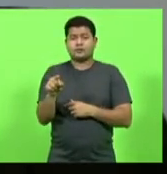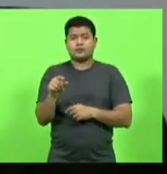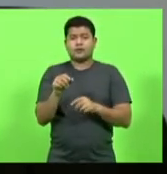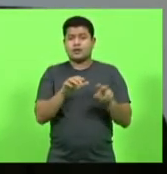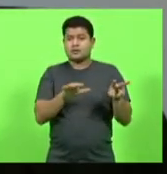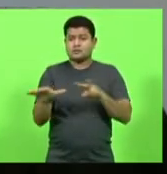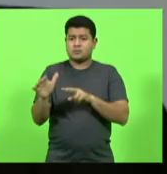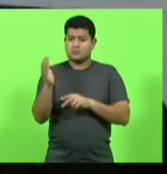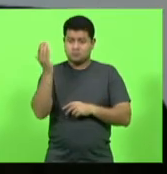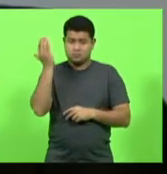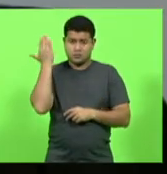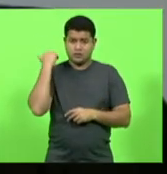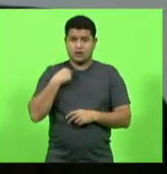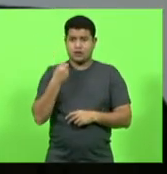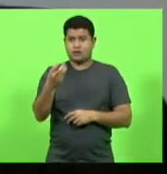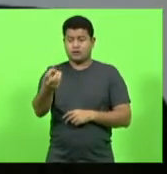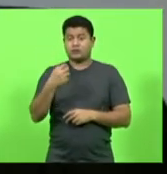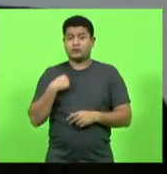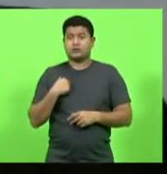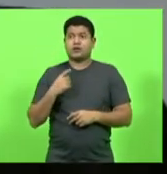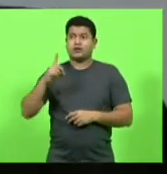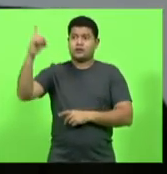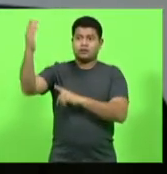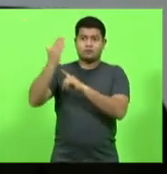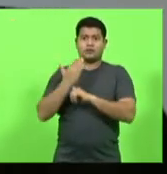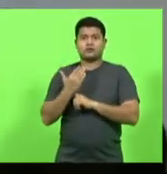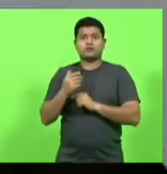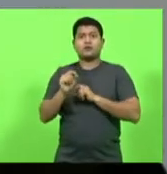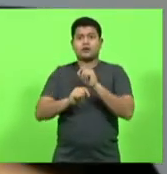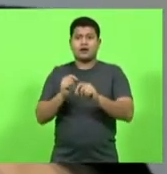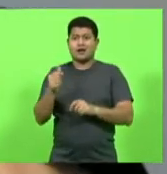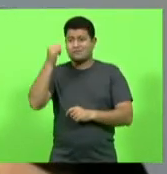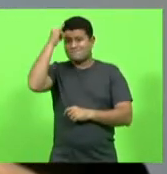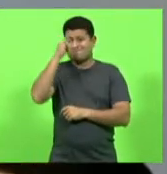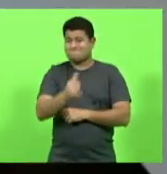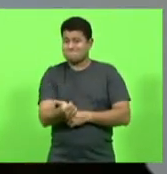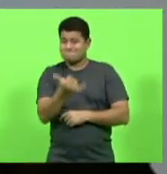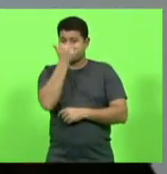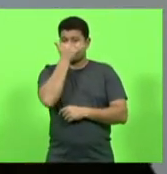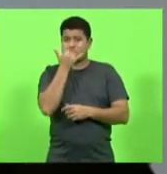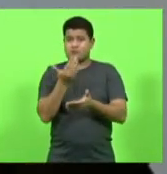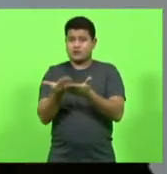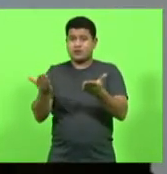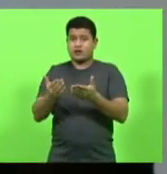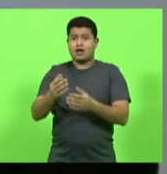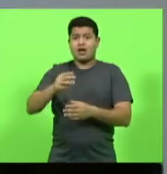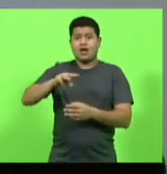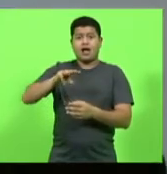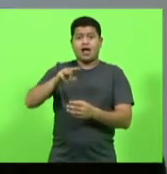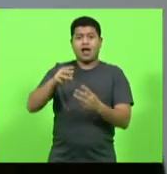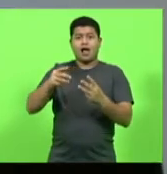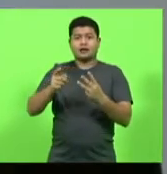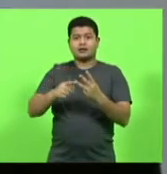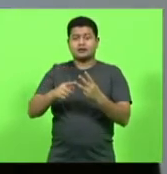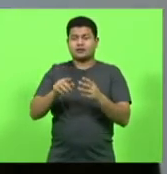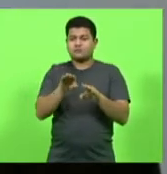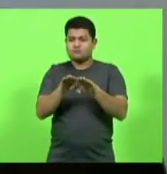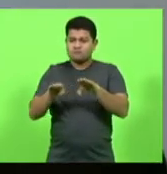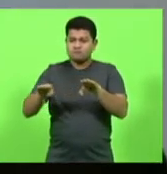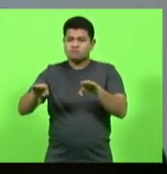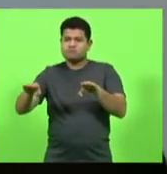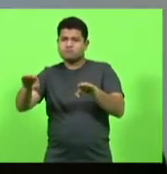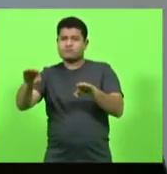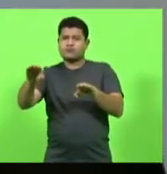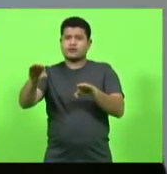e Deus me salvou de um acidente no qual abriu a terceira faixa, estava ultrapassando